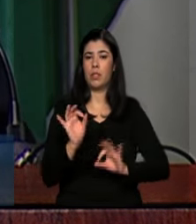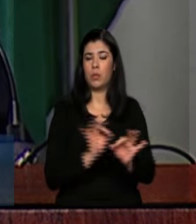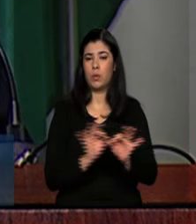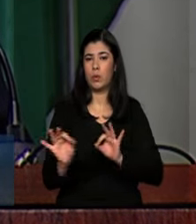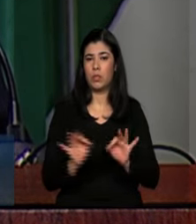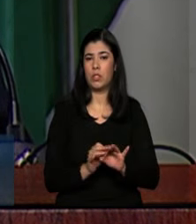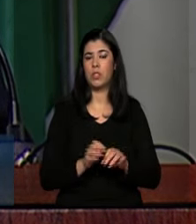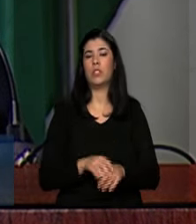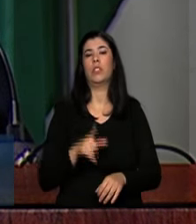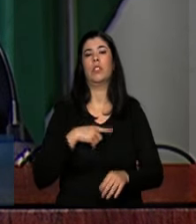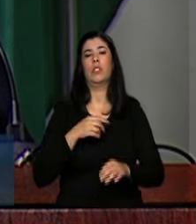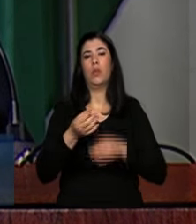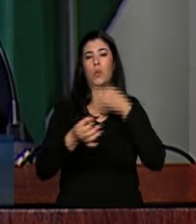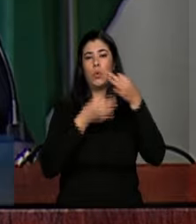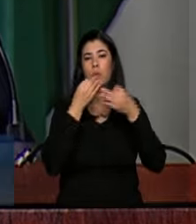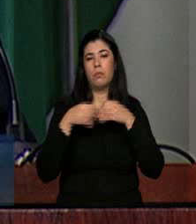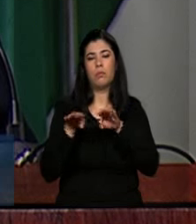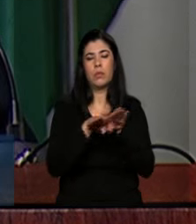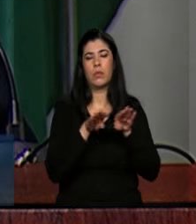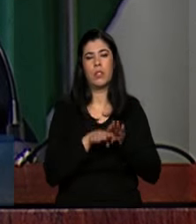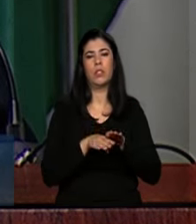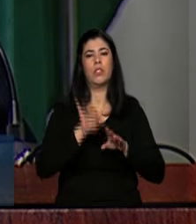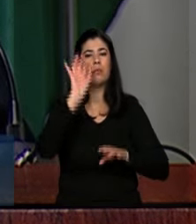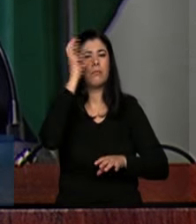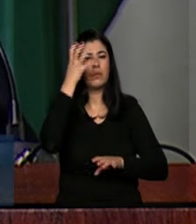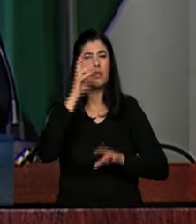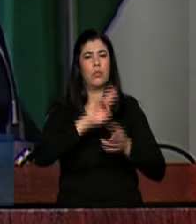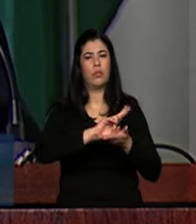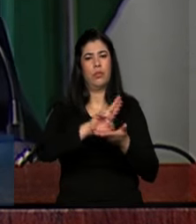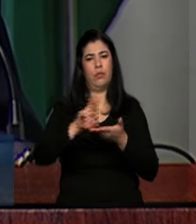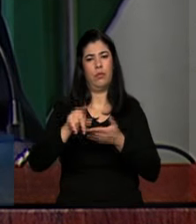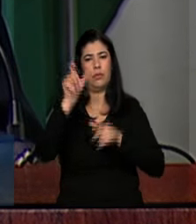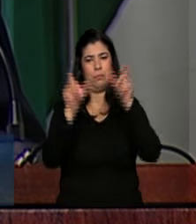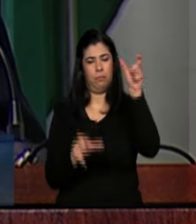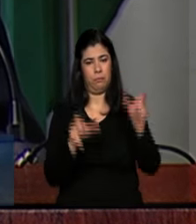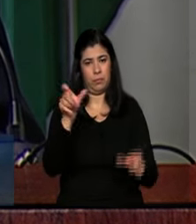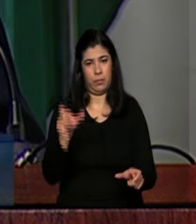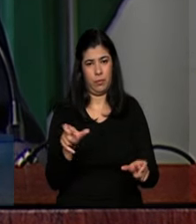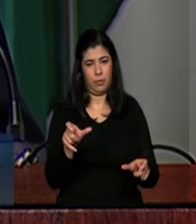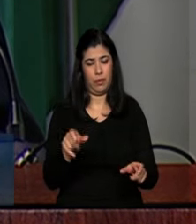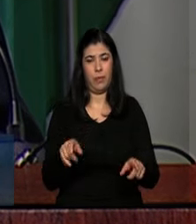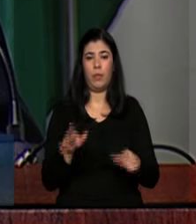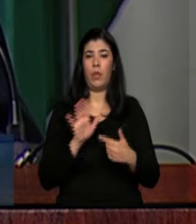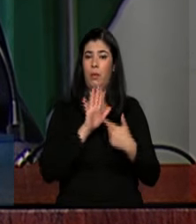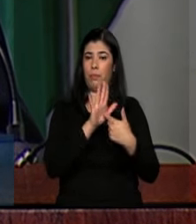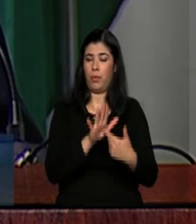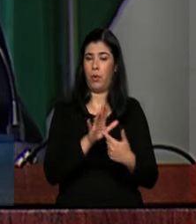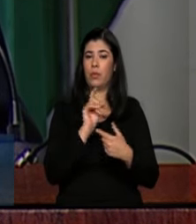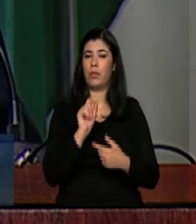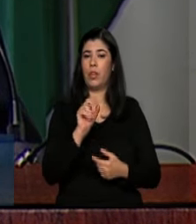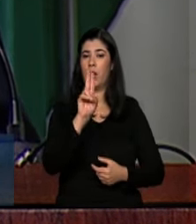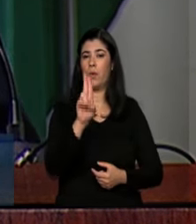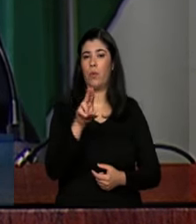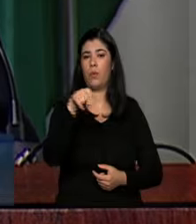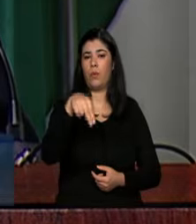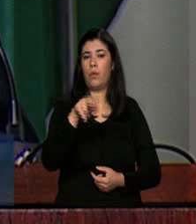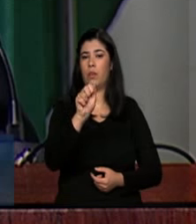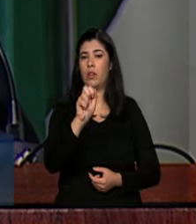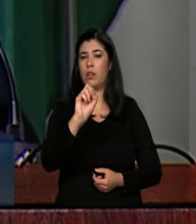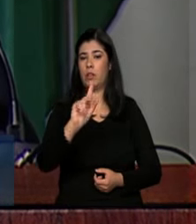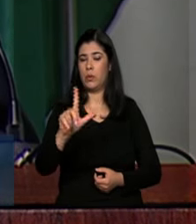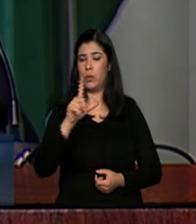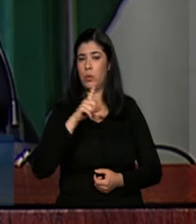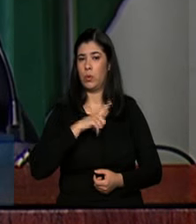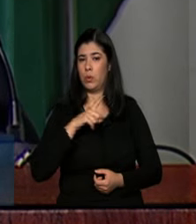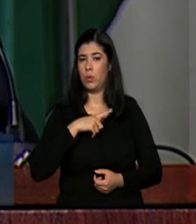construção de consensos políticos e solução pacífica de diferenças. Bem o demonstra a Unasul, que é um importante instrumento